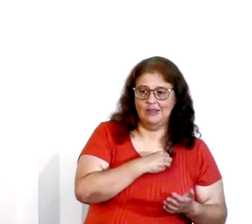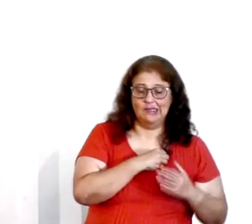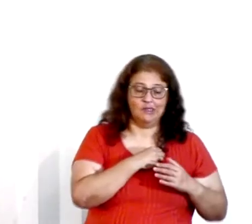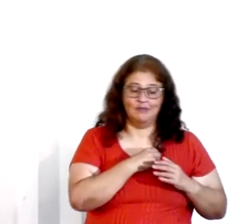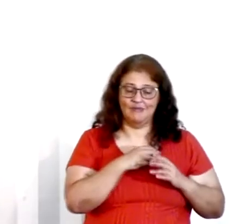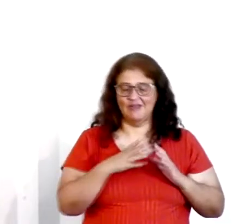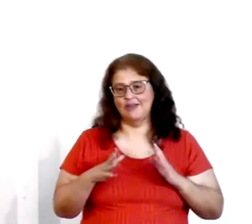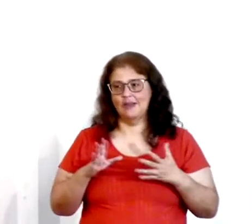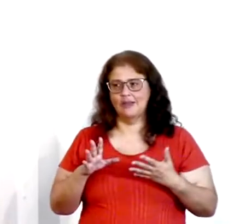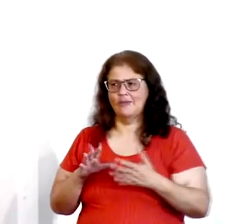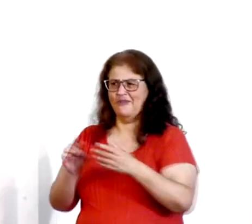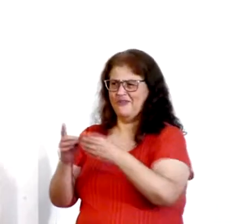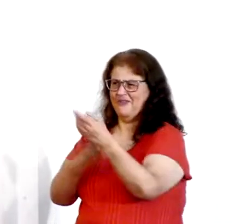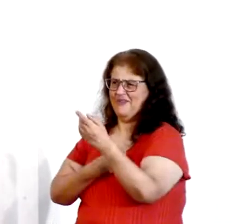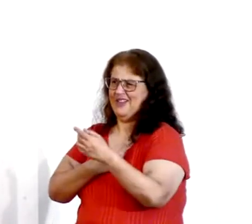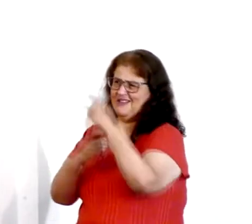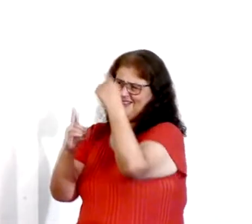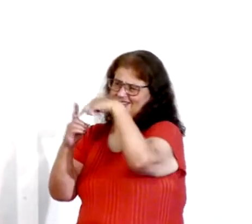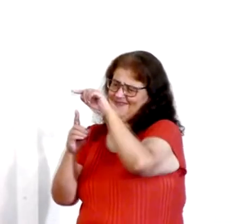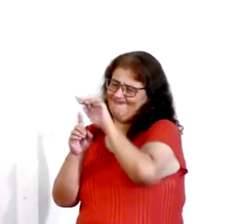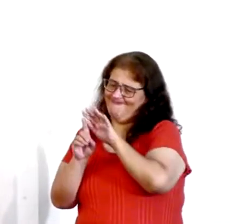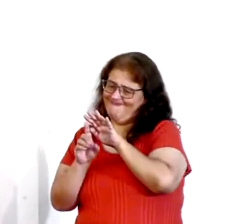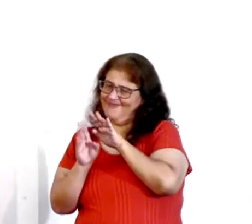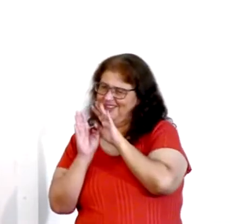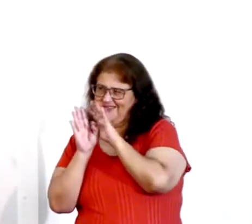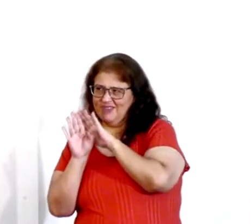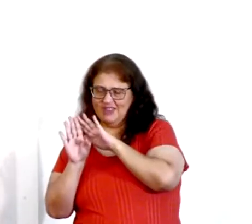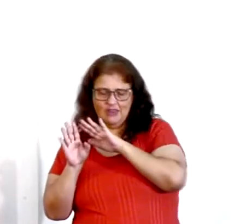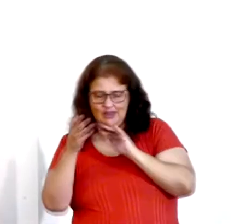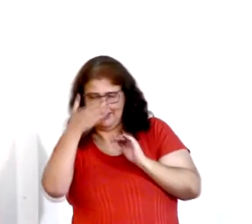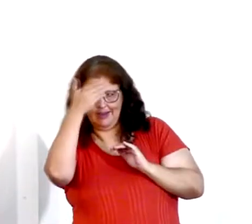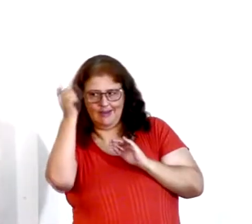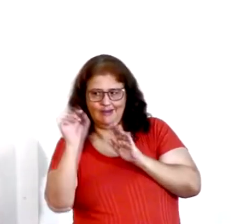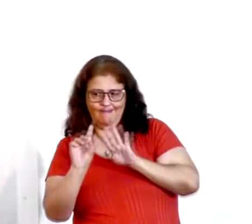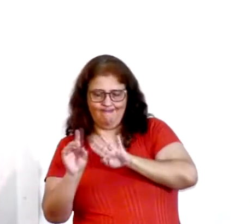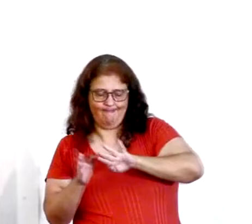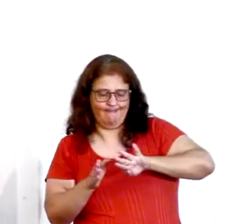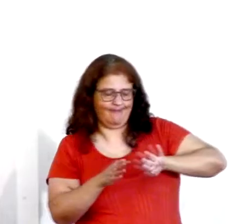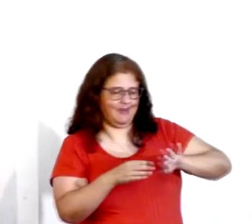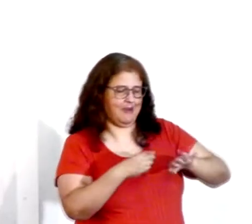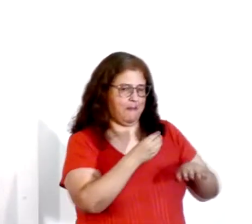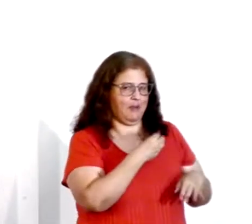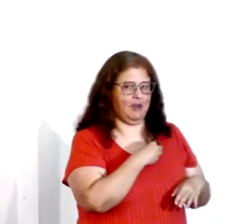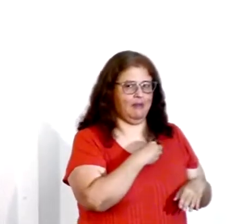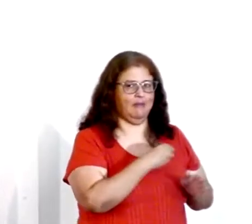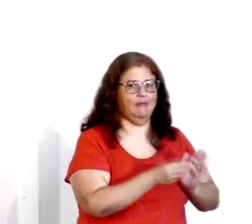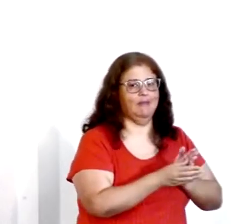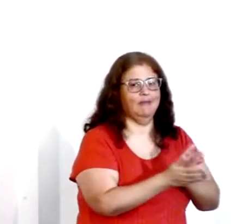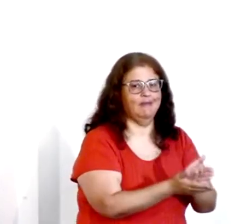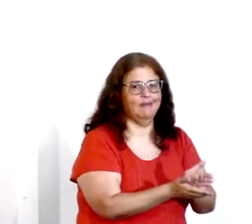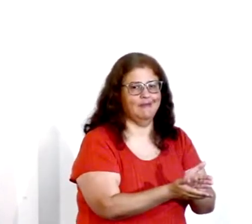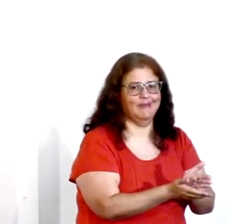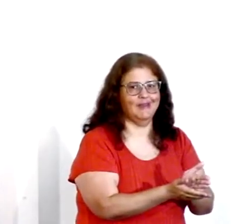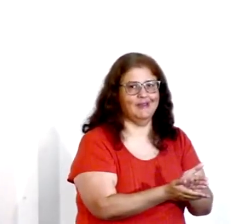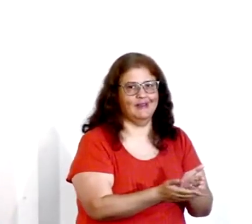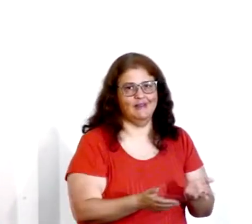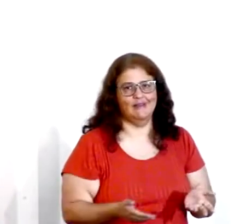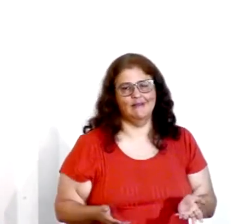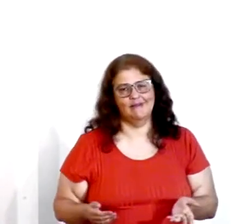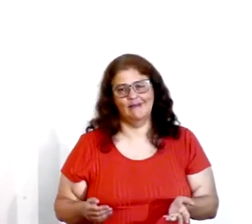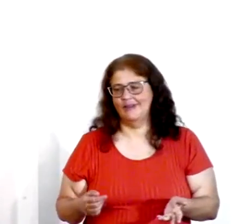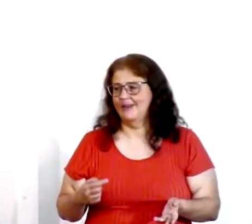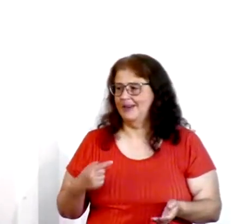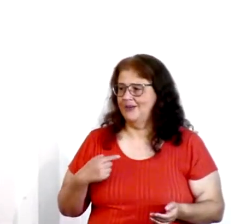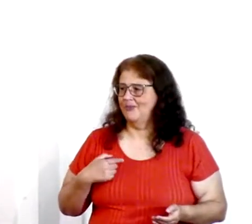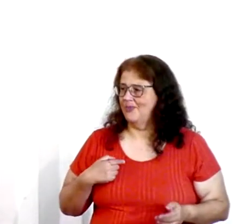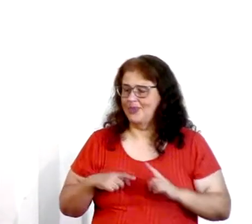santidade, ela não é normal em homens e mulheres pecadores como eu e como cada